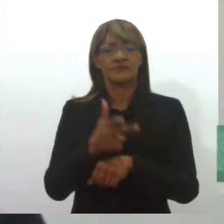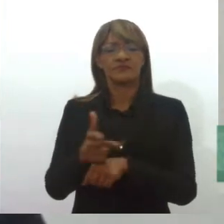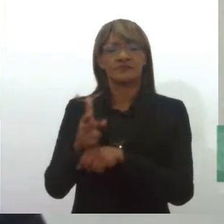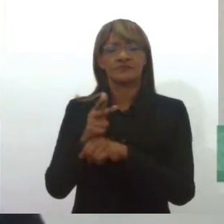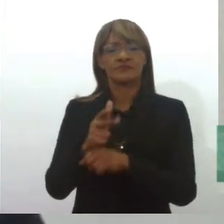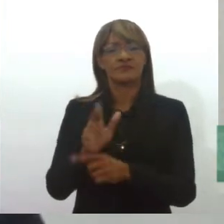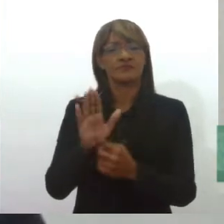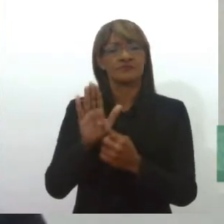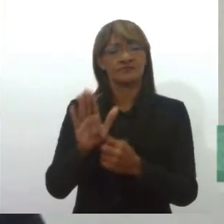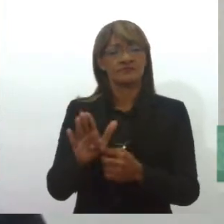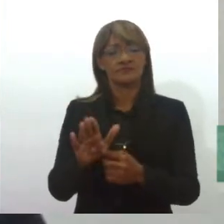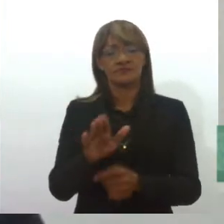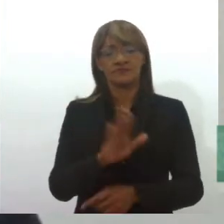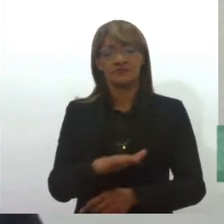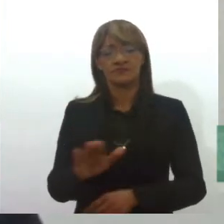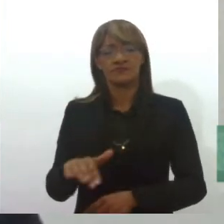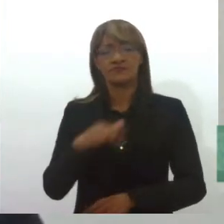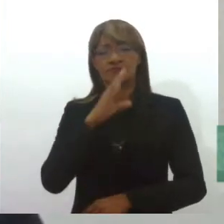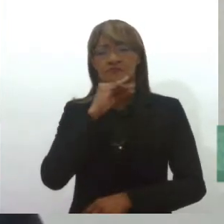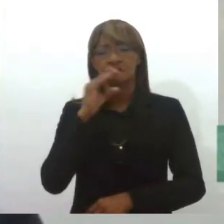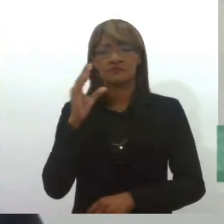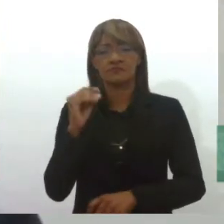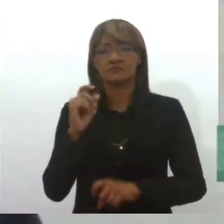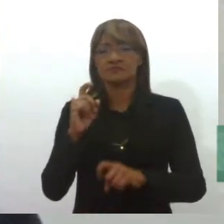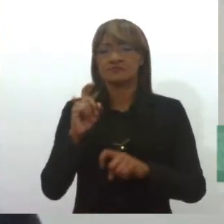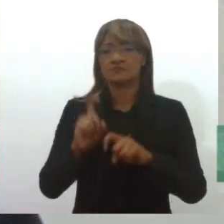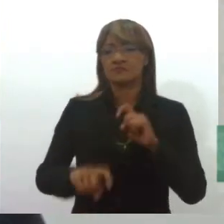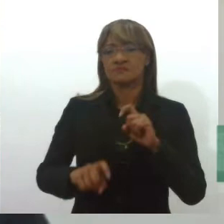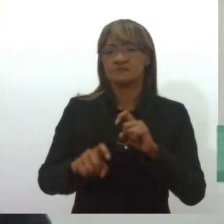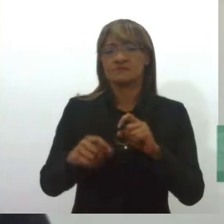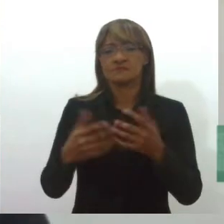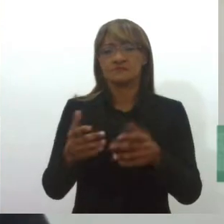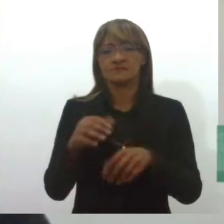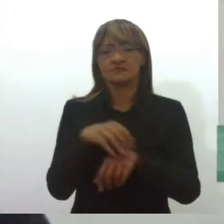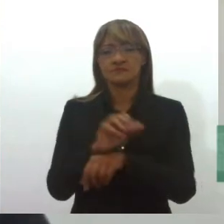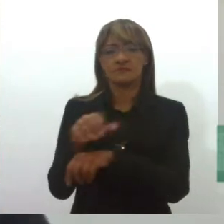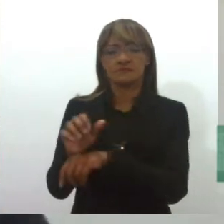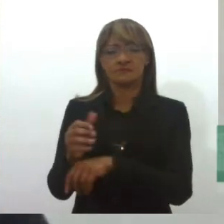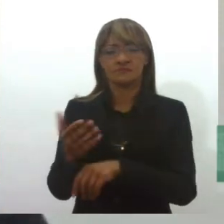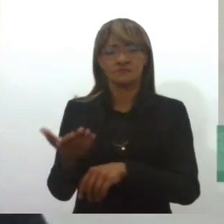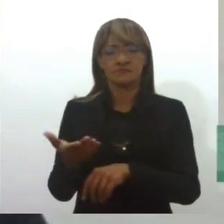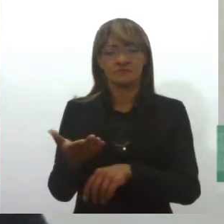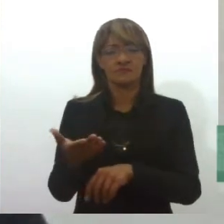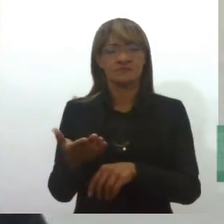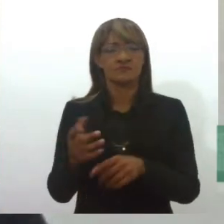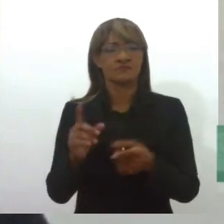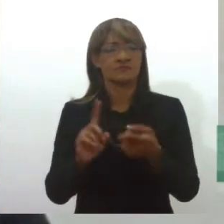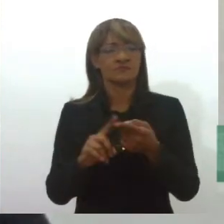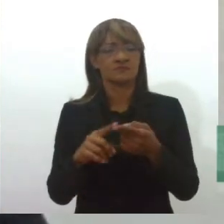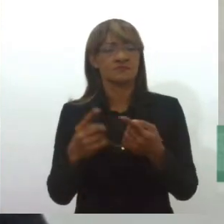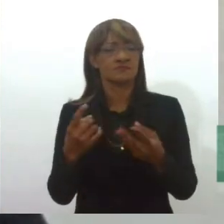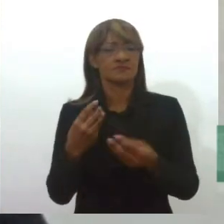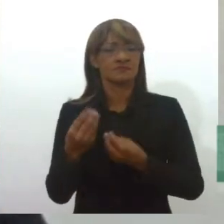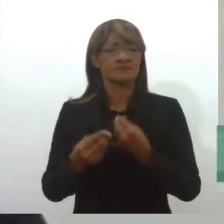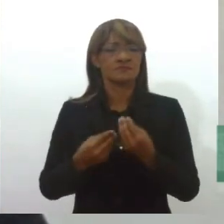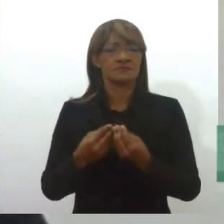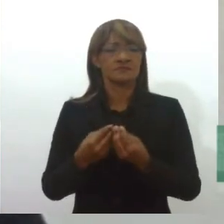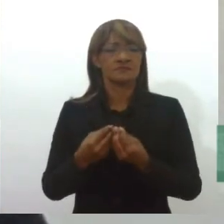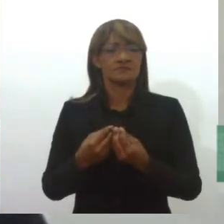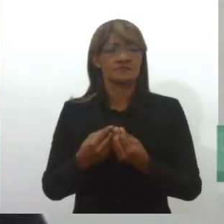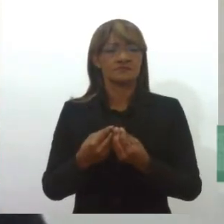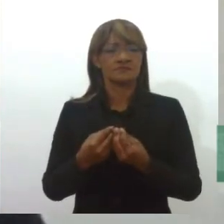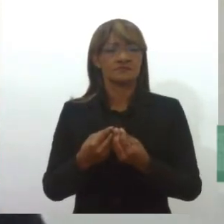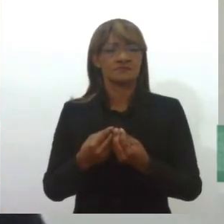pornografia com criança e adolescente, e trata de exploração sexual. Ao mesmo tempo, a gente identifica que os pais estão